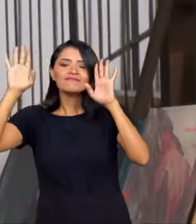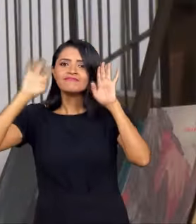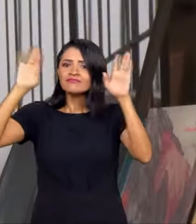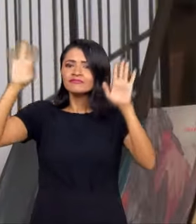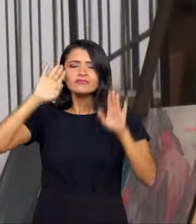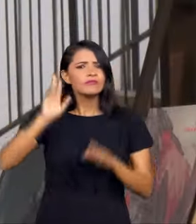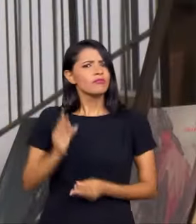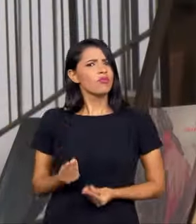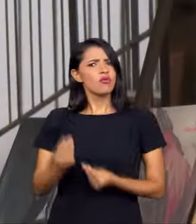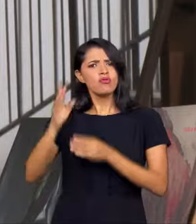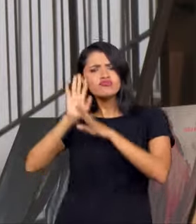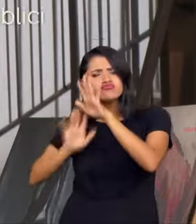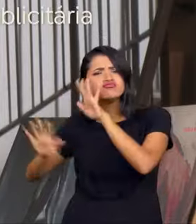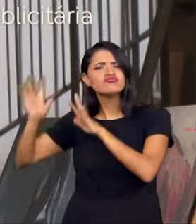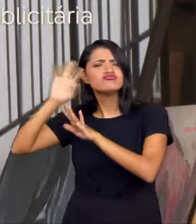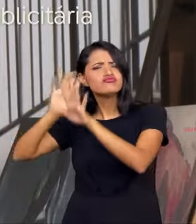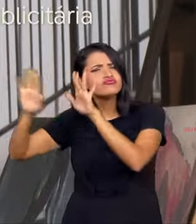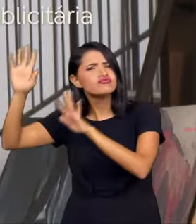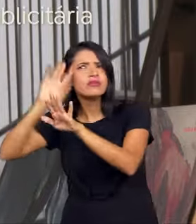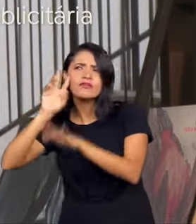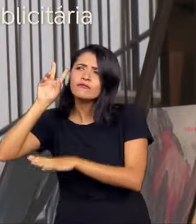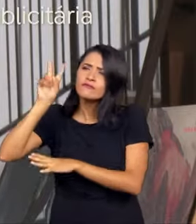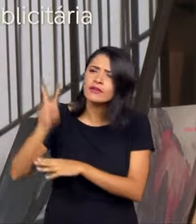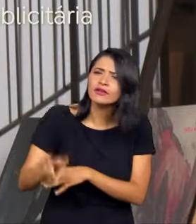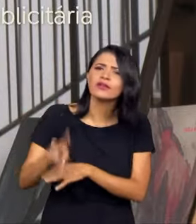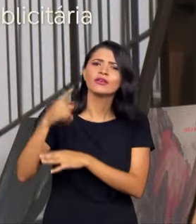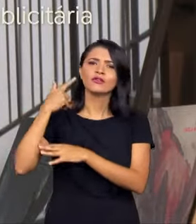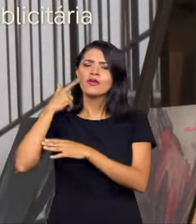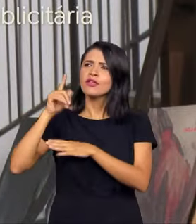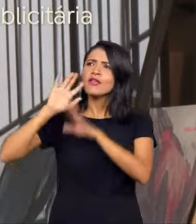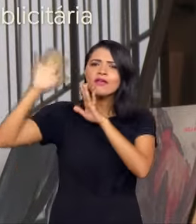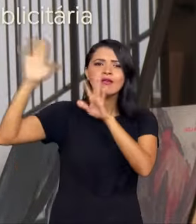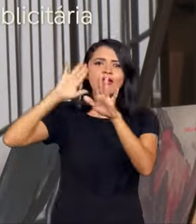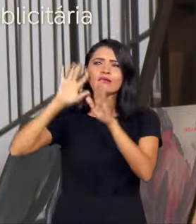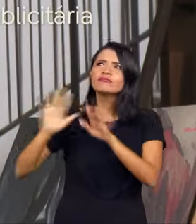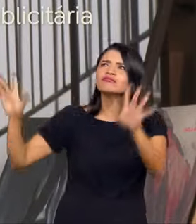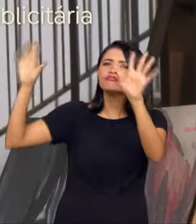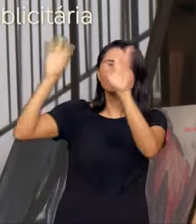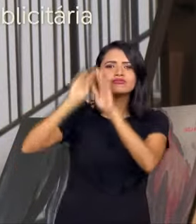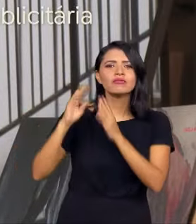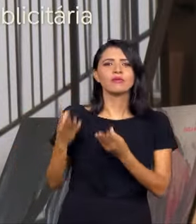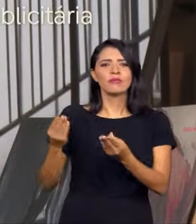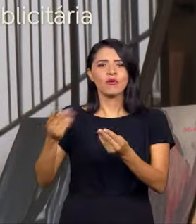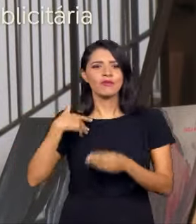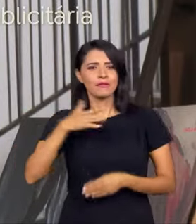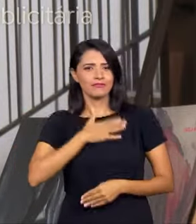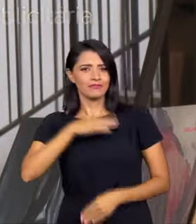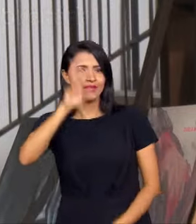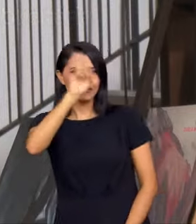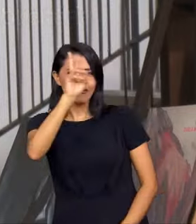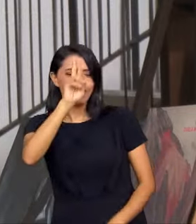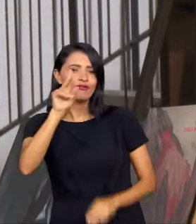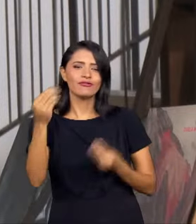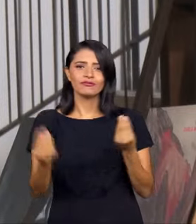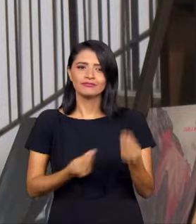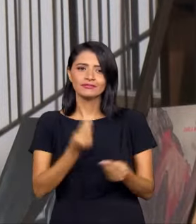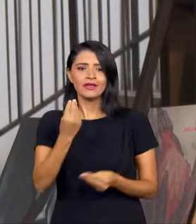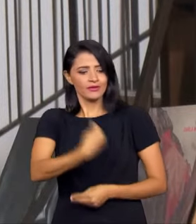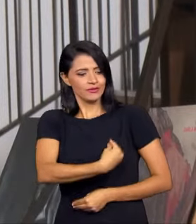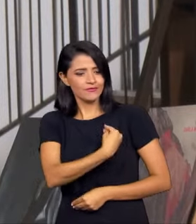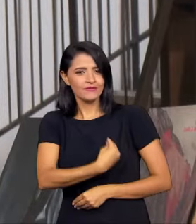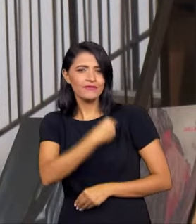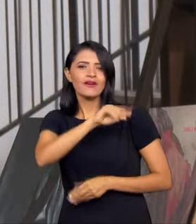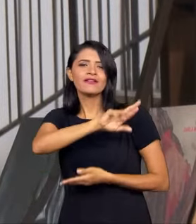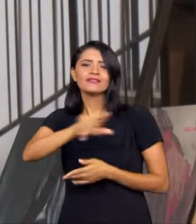imagino muito. Eu imagino, eu vejo. Eu sou muito imagética, assim, nas minhas histórias.